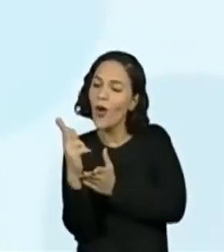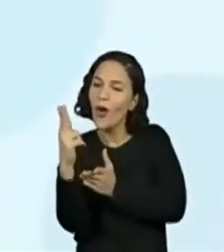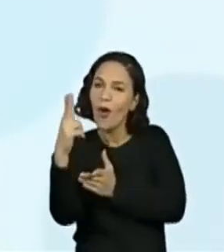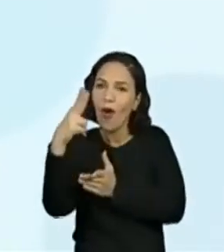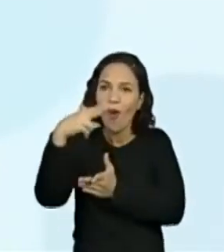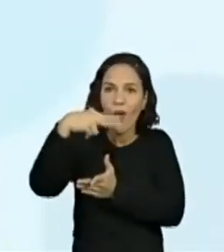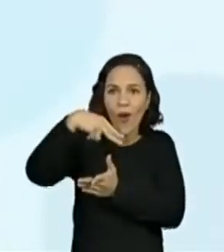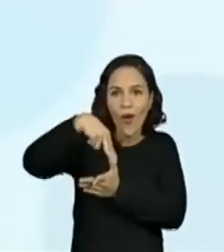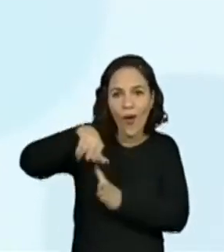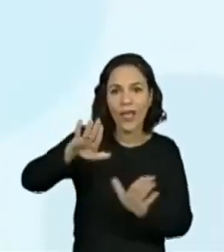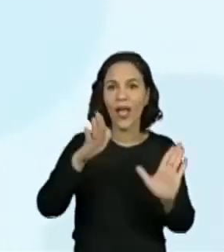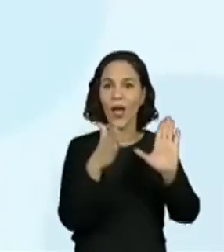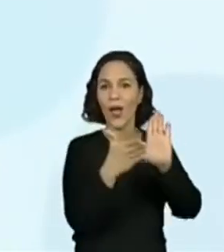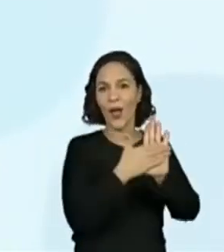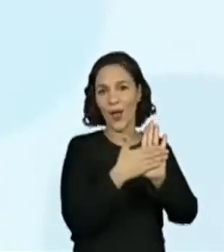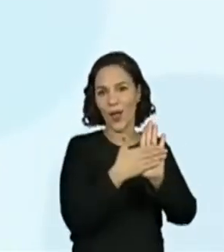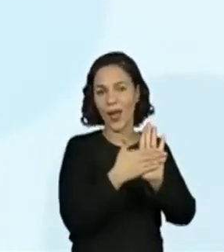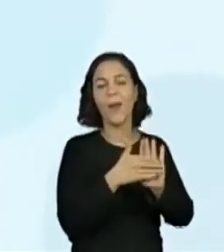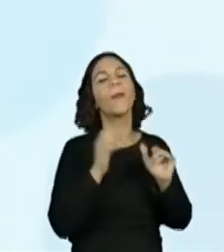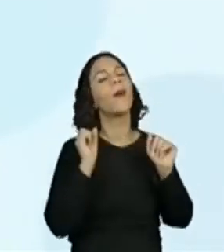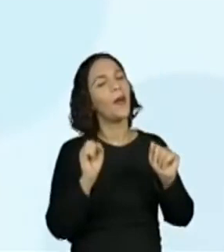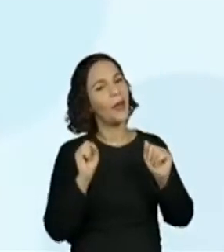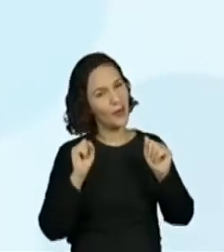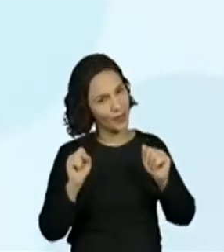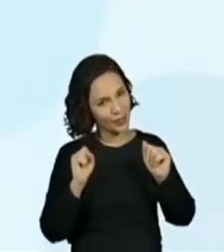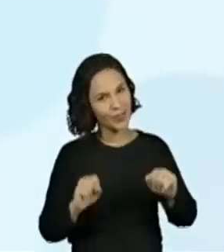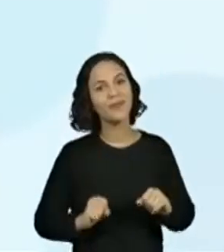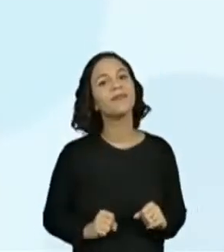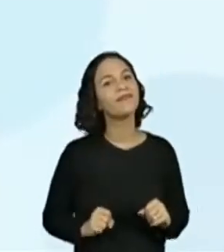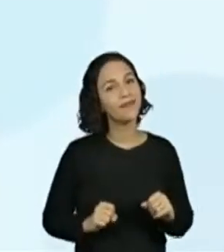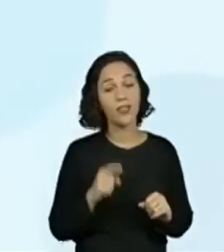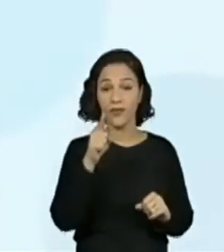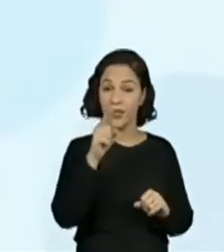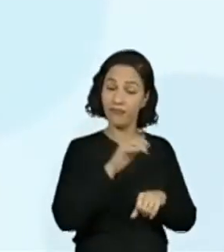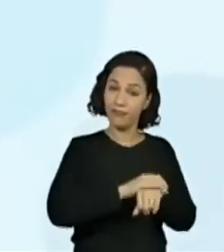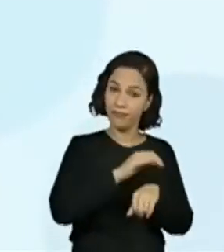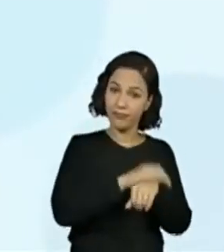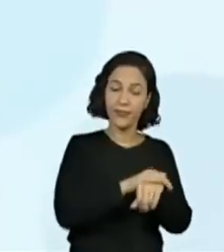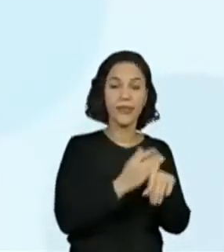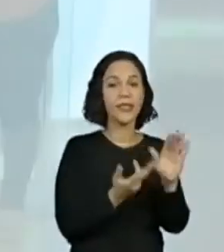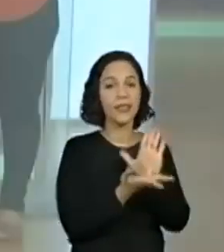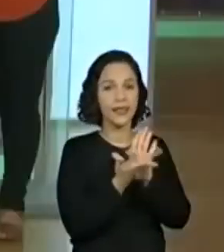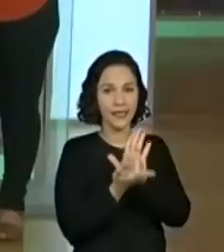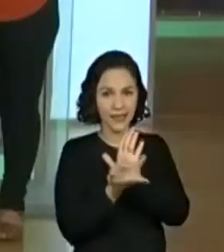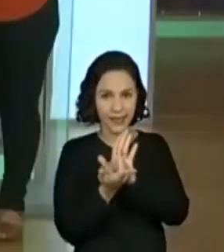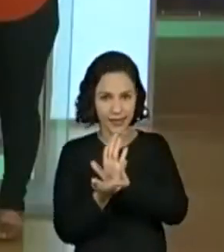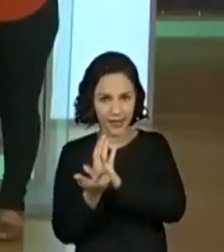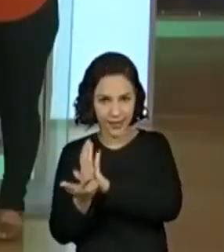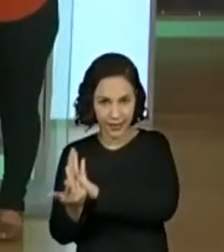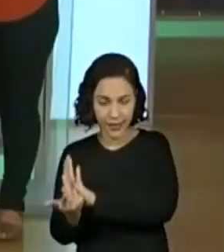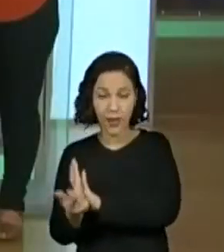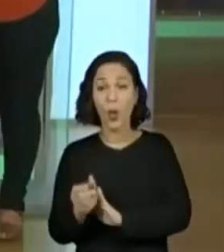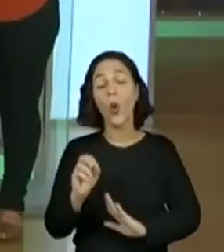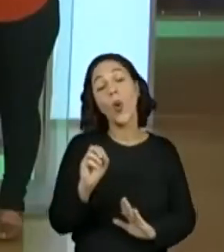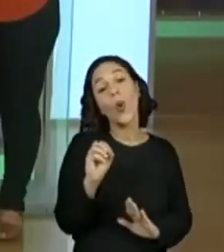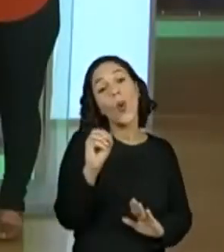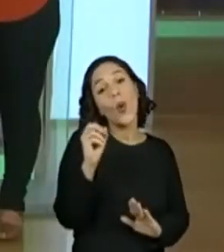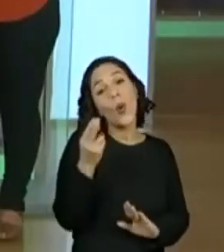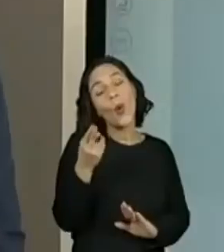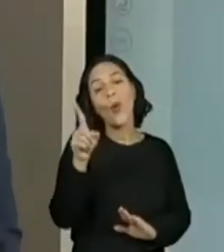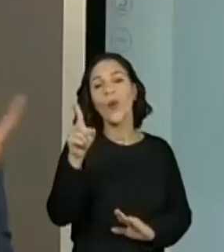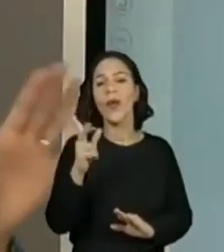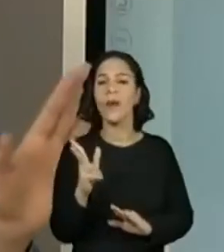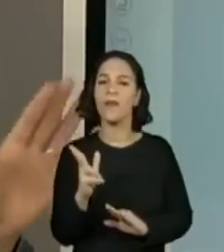essas duas alternativas. Recorta e cola, né? Recorta lá e... escola e as professoras estão matando a saudade. A